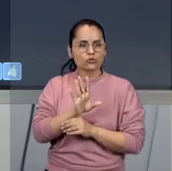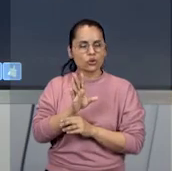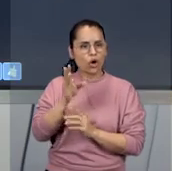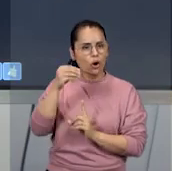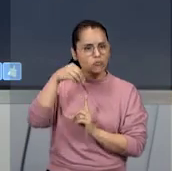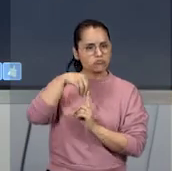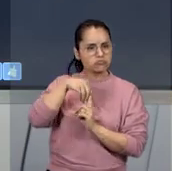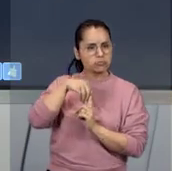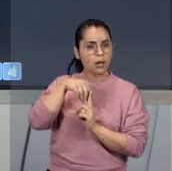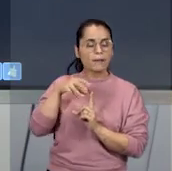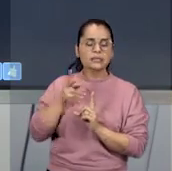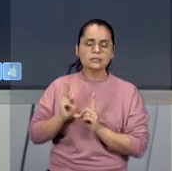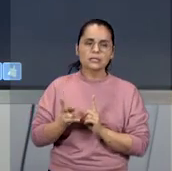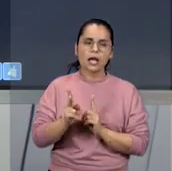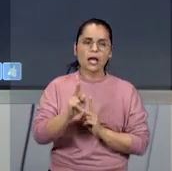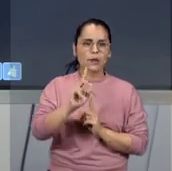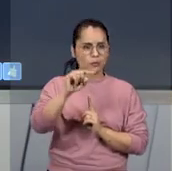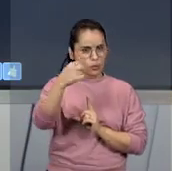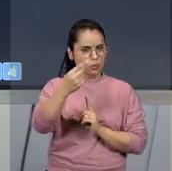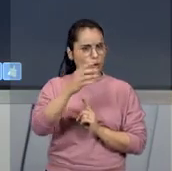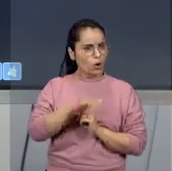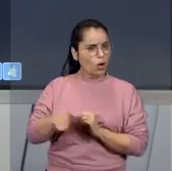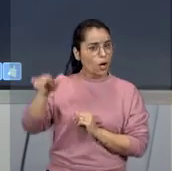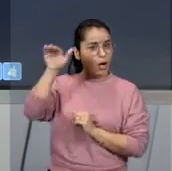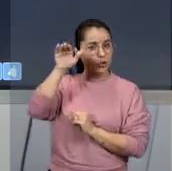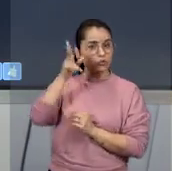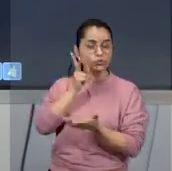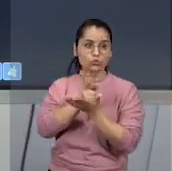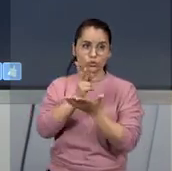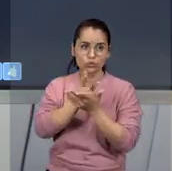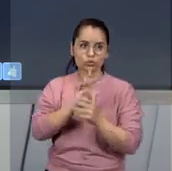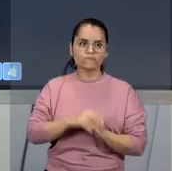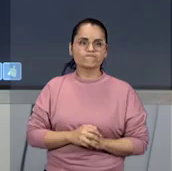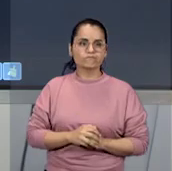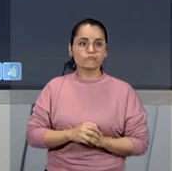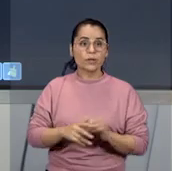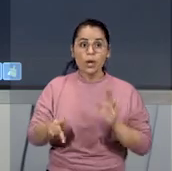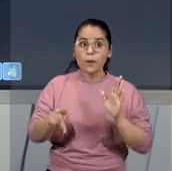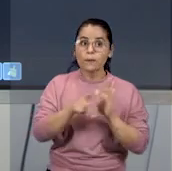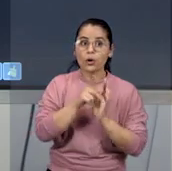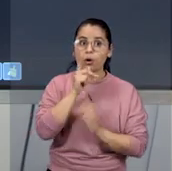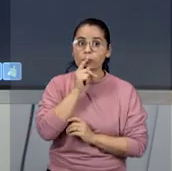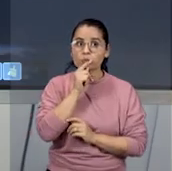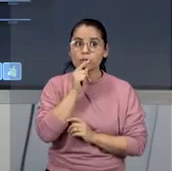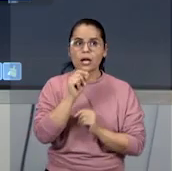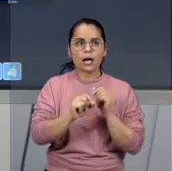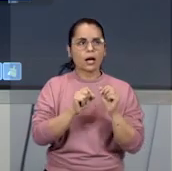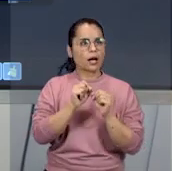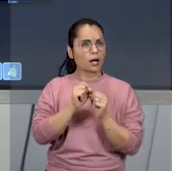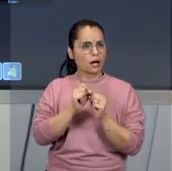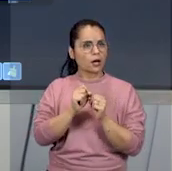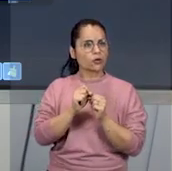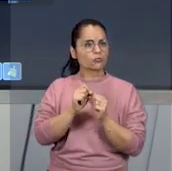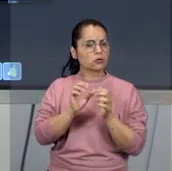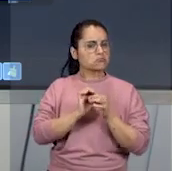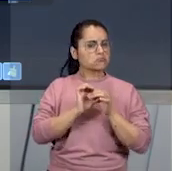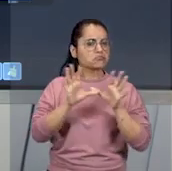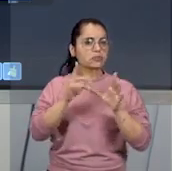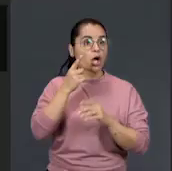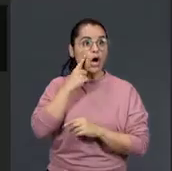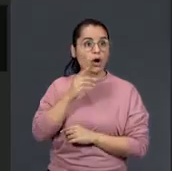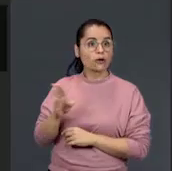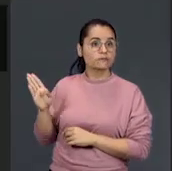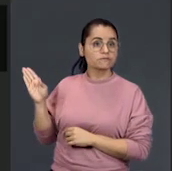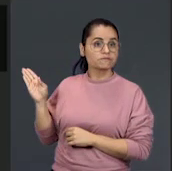por toda a sua vida adulta, tá? São animais aquáticos de hábitos bentônicos e de vida livre. Olha como é que